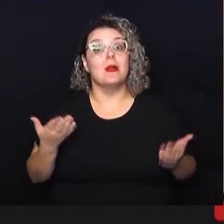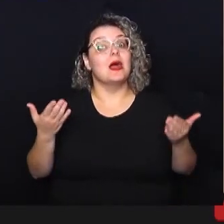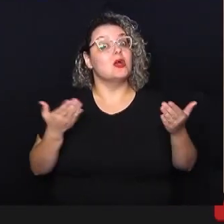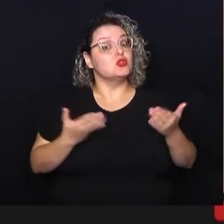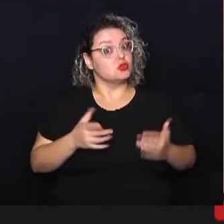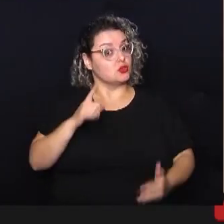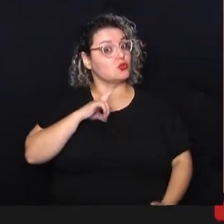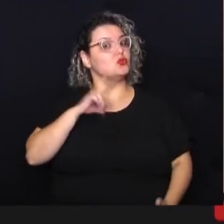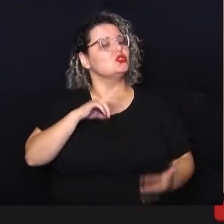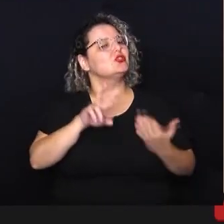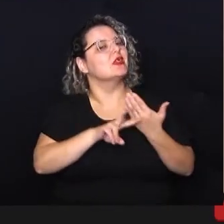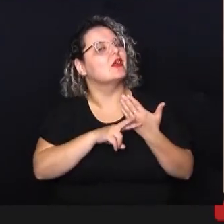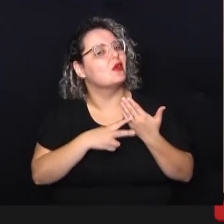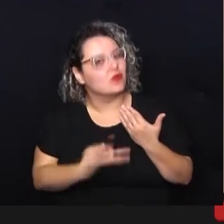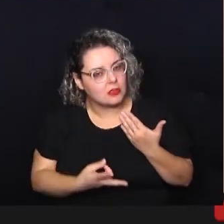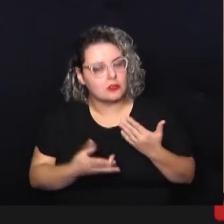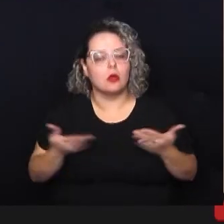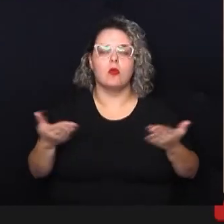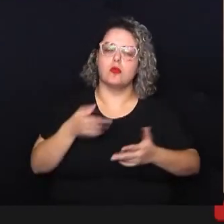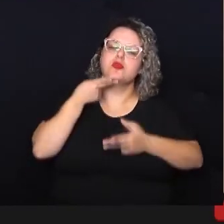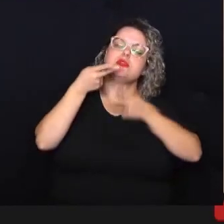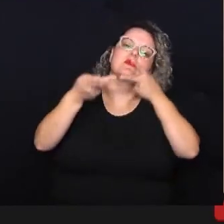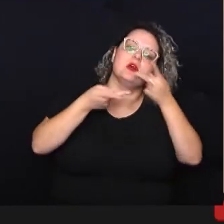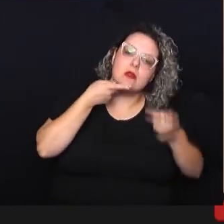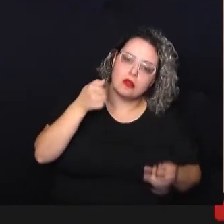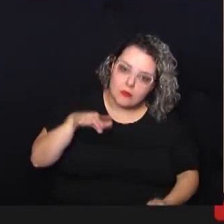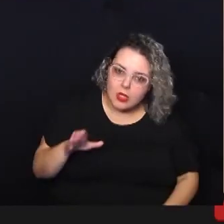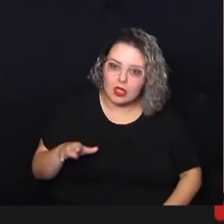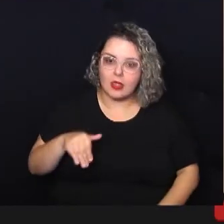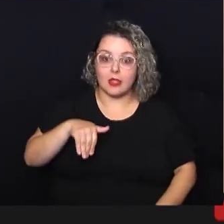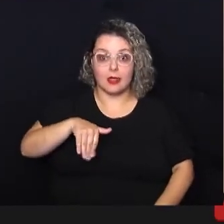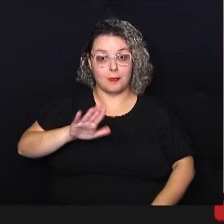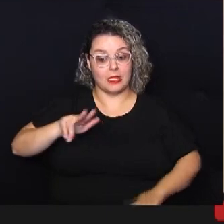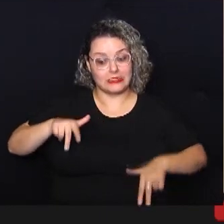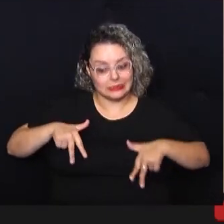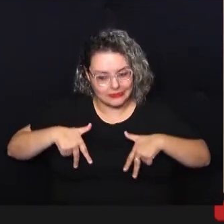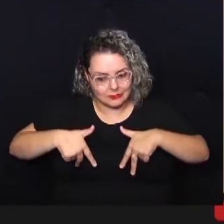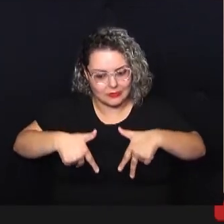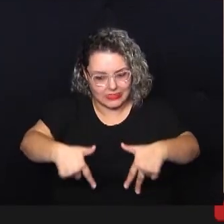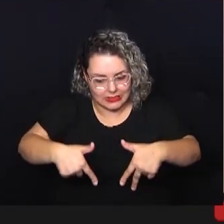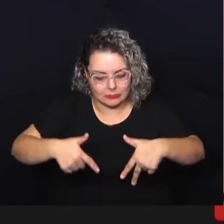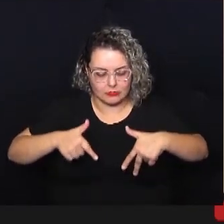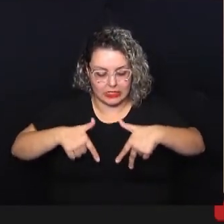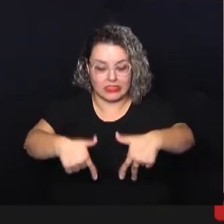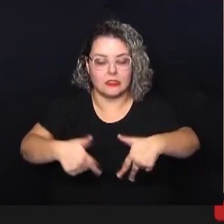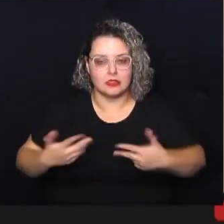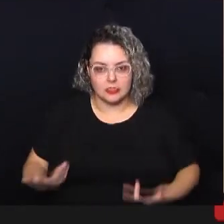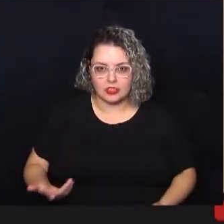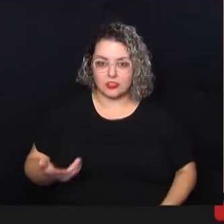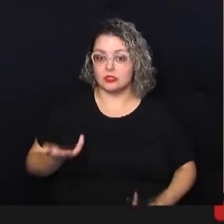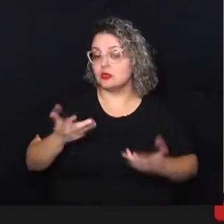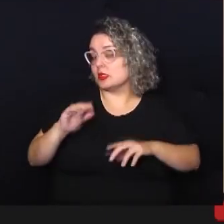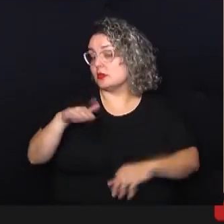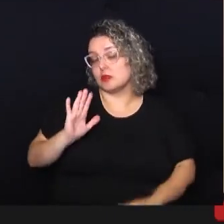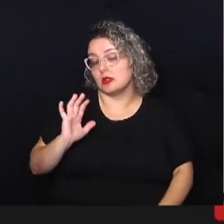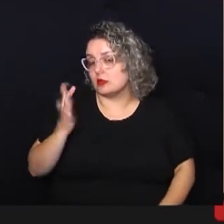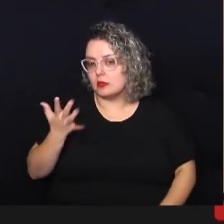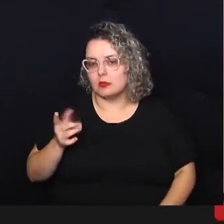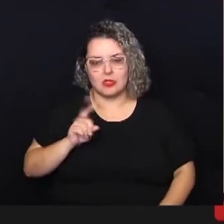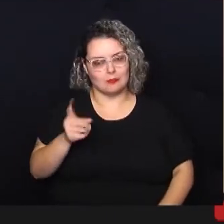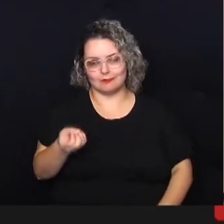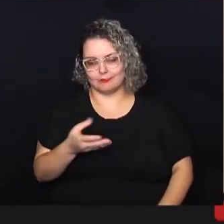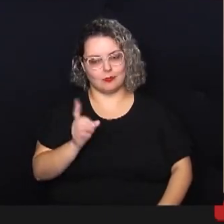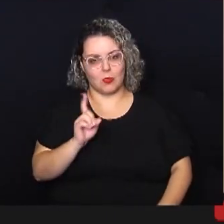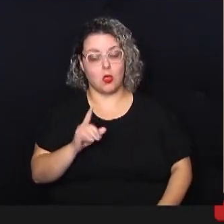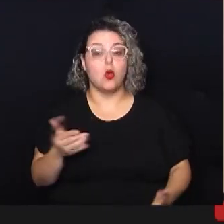hoje a gente fala mais sobre isso. Hoje a gente é mais atuante, né? A gente não quer mais que isso aconteça. Mas não é porque é novo, é porque